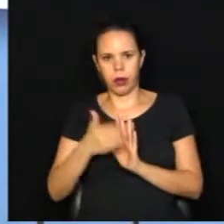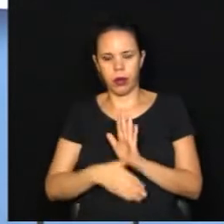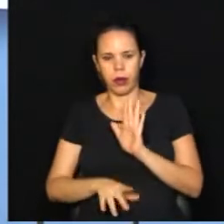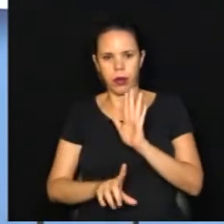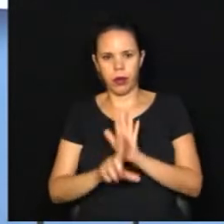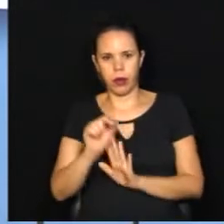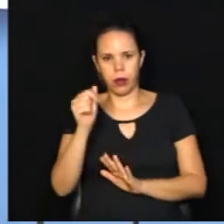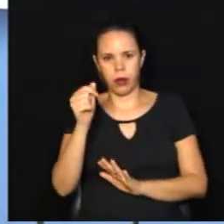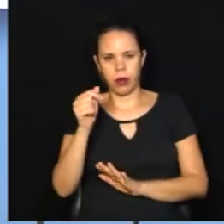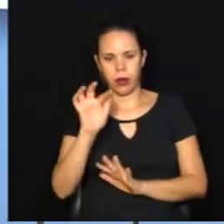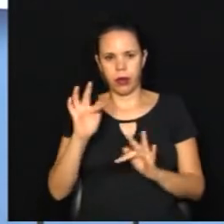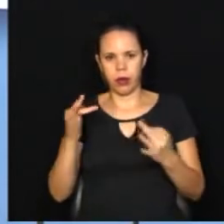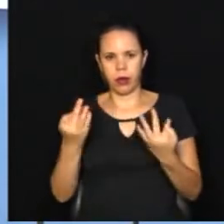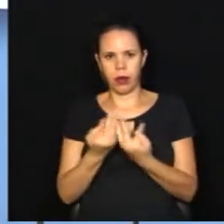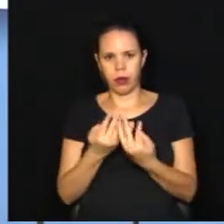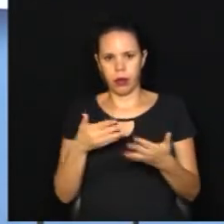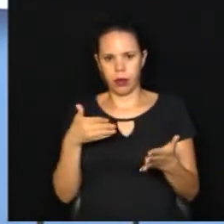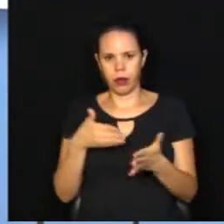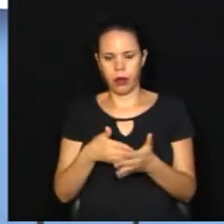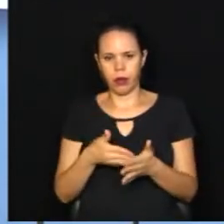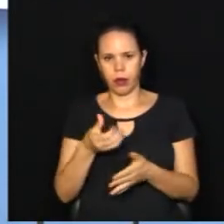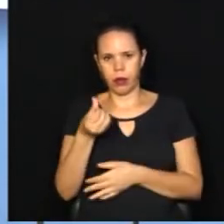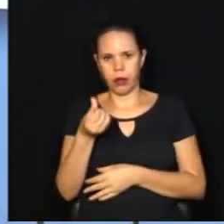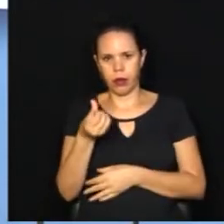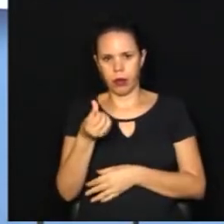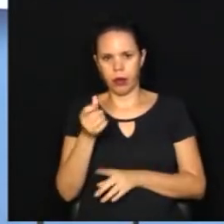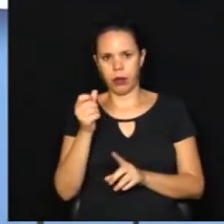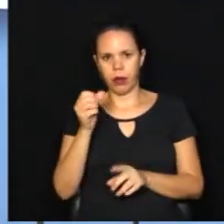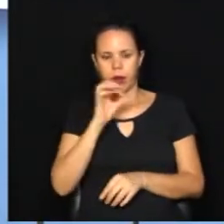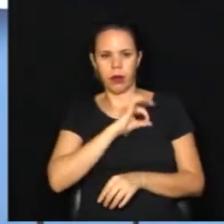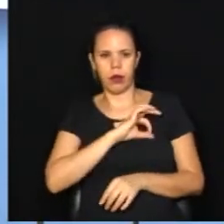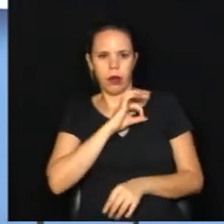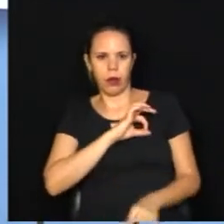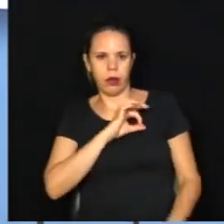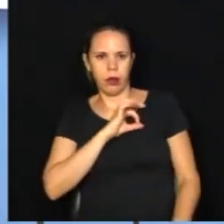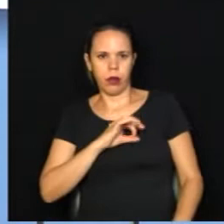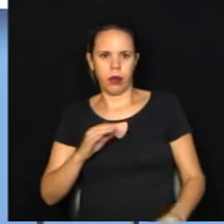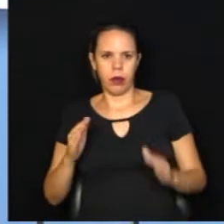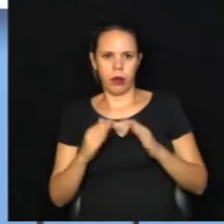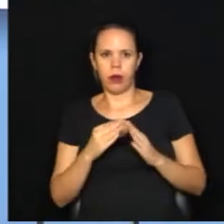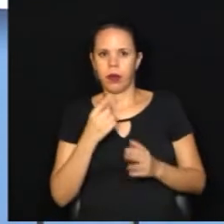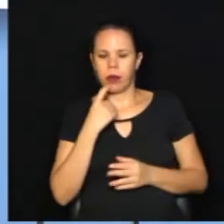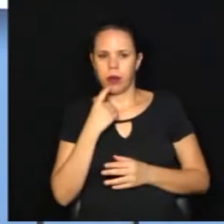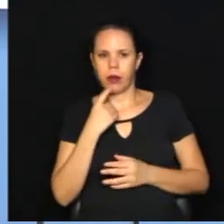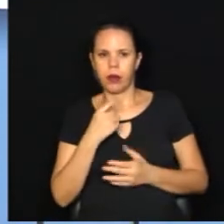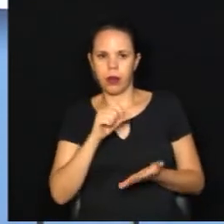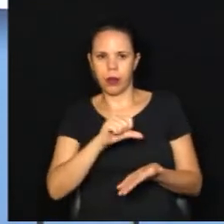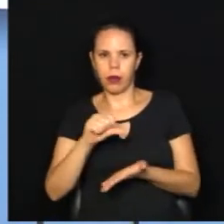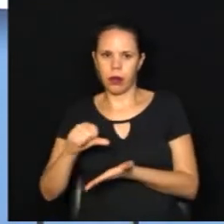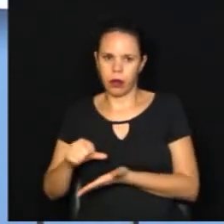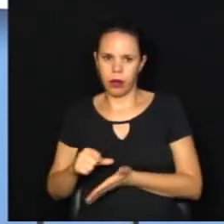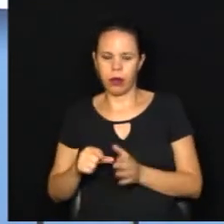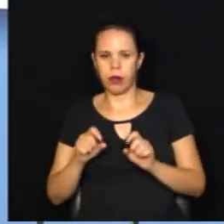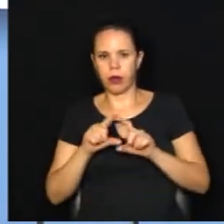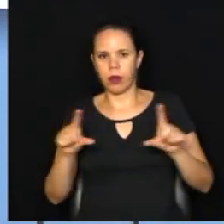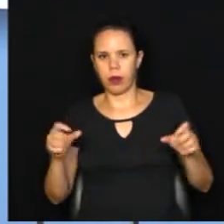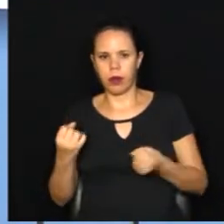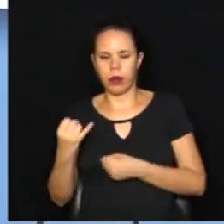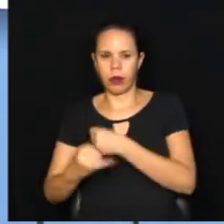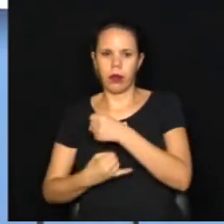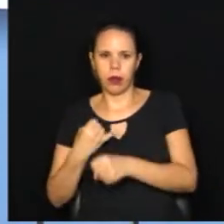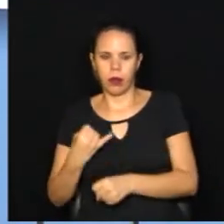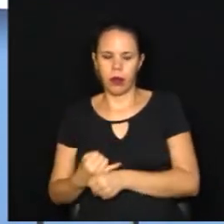231 e 241 e a 289. E agentes de mobilidade urbana vão orientar, porque justamente a gente tem